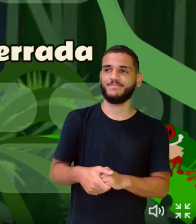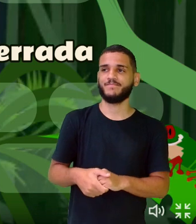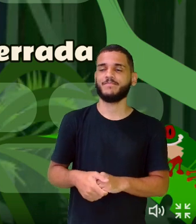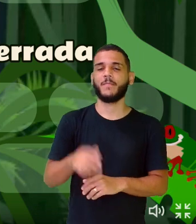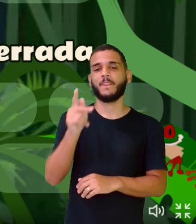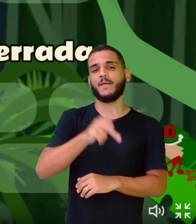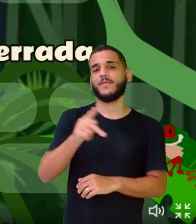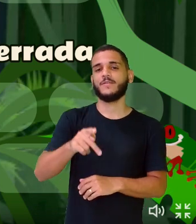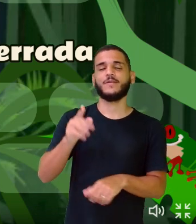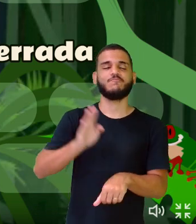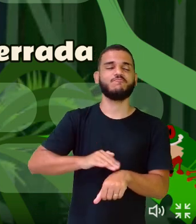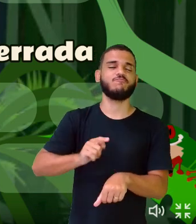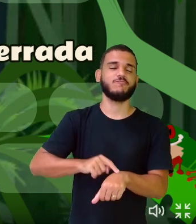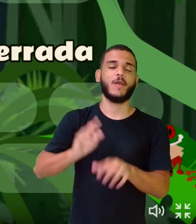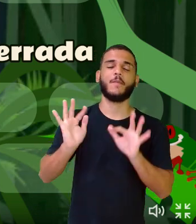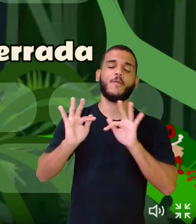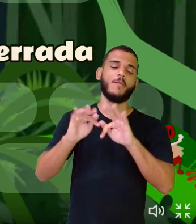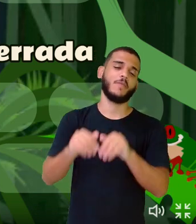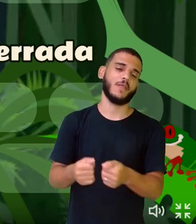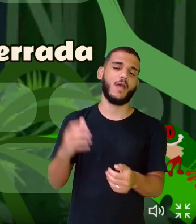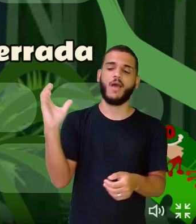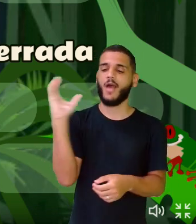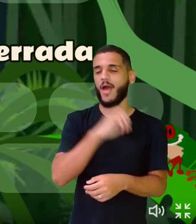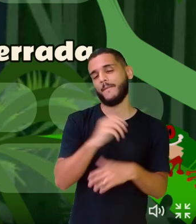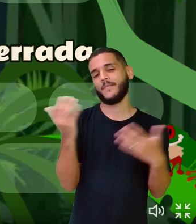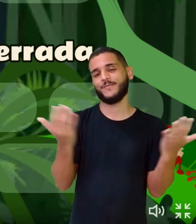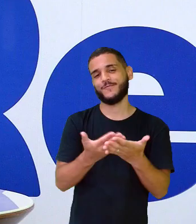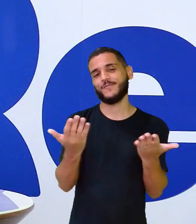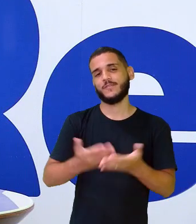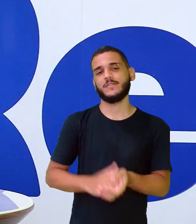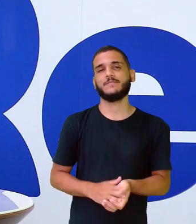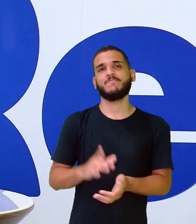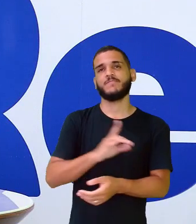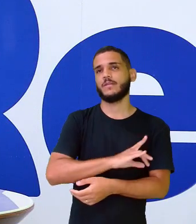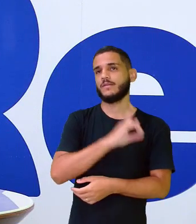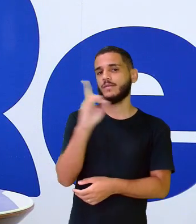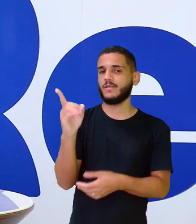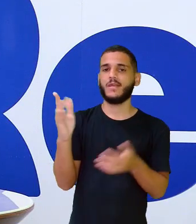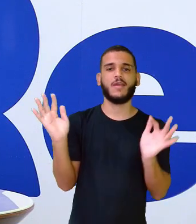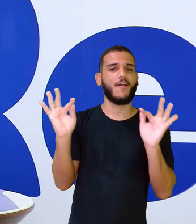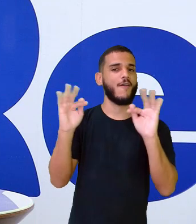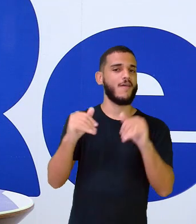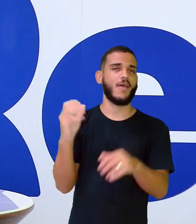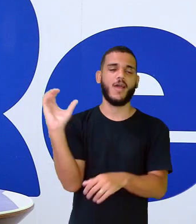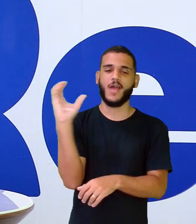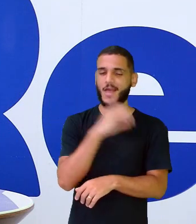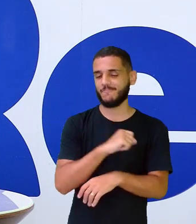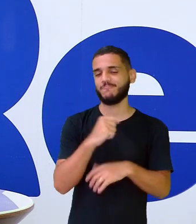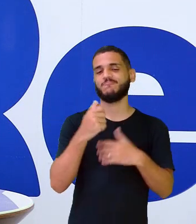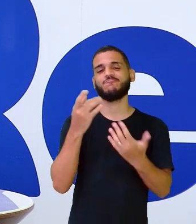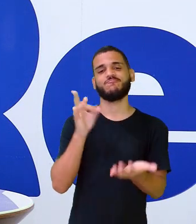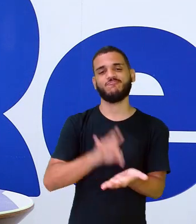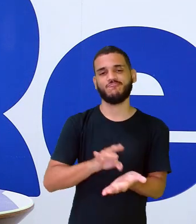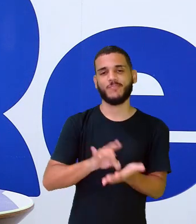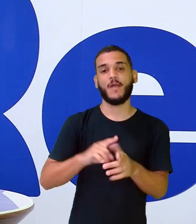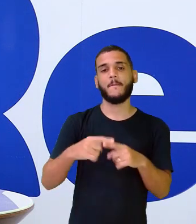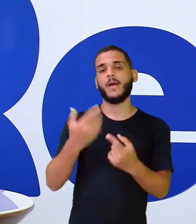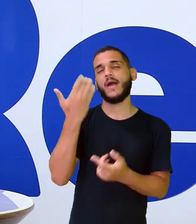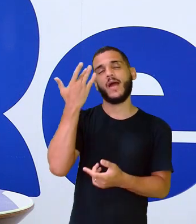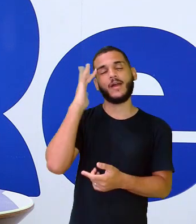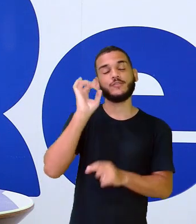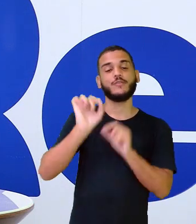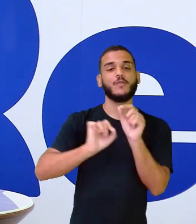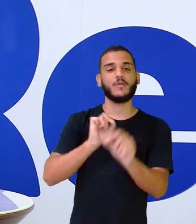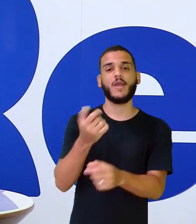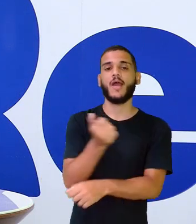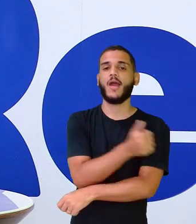ali, o nosso tempo de aula já acabou. Olha, nossa, só como foi rápido. Nosso dia letivo sempre passando muito rápido, mas acredito que nossos